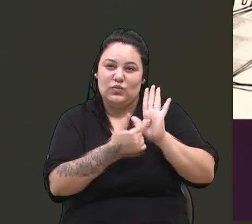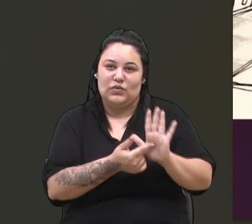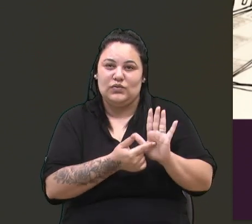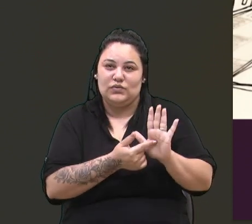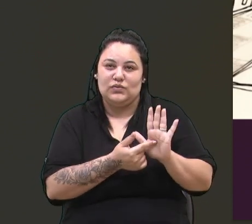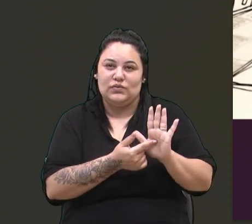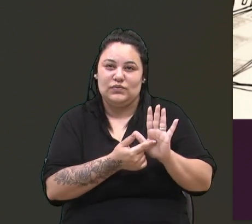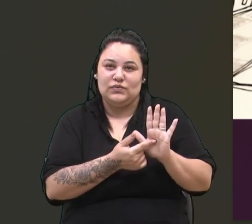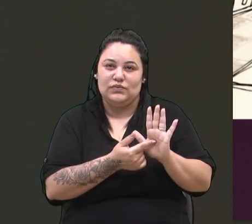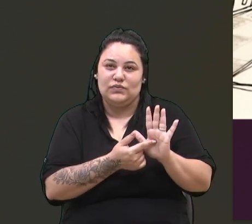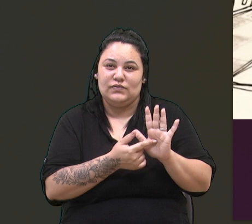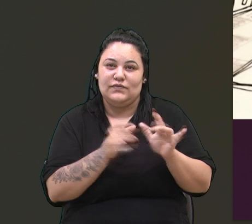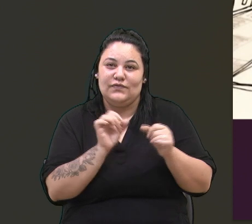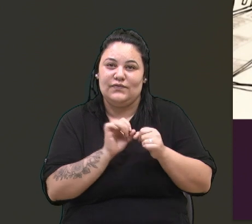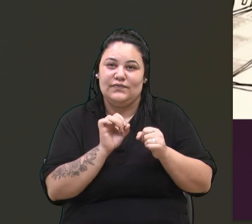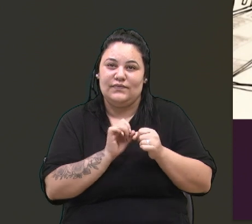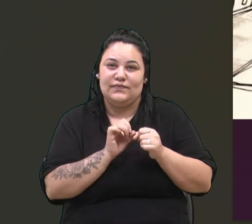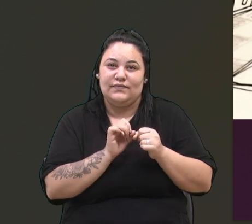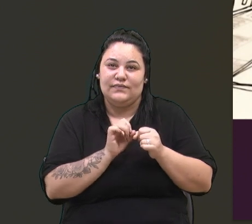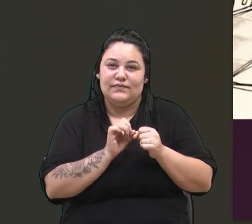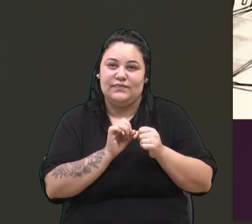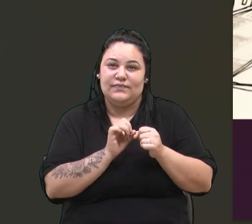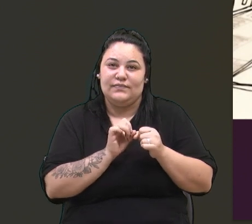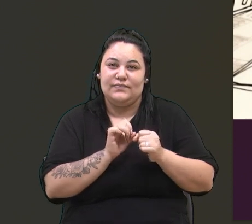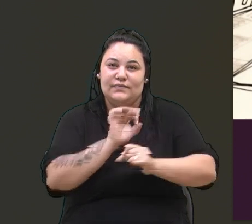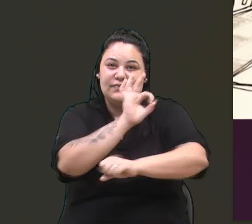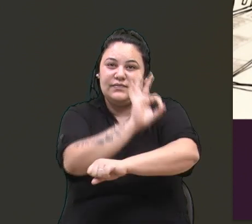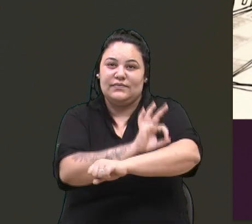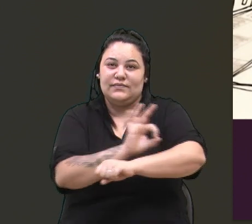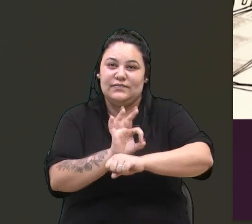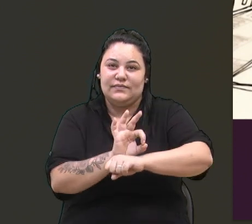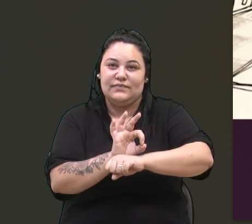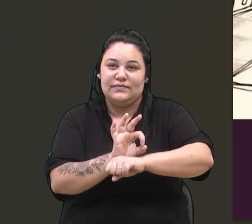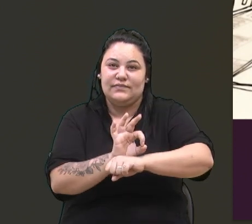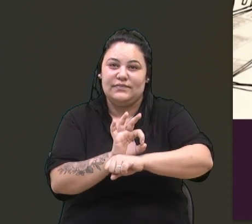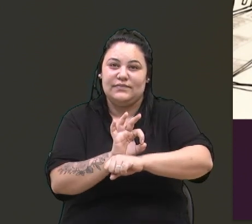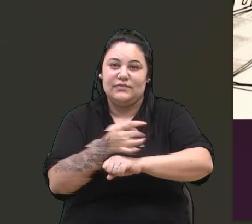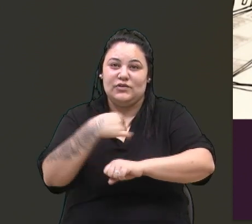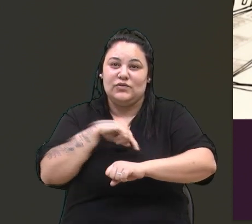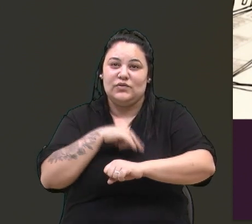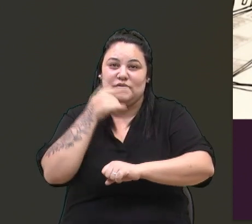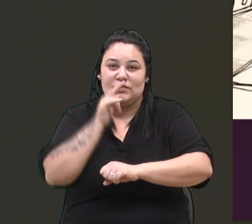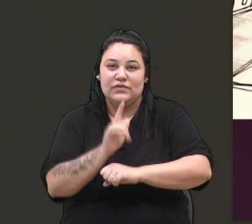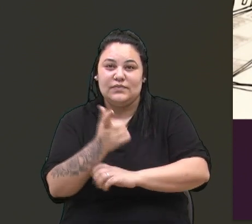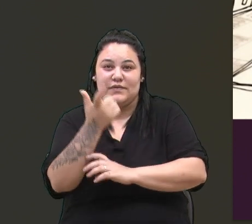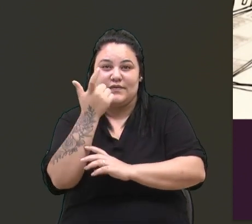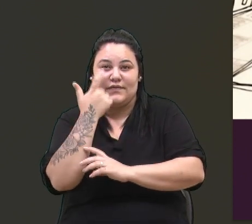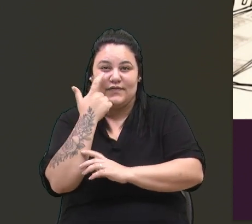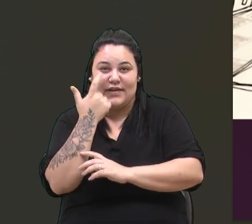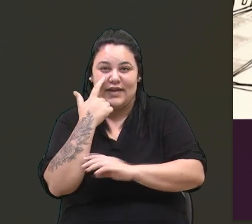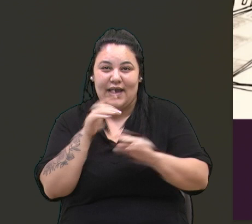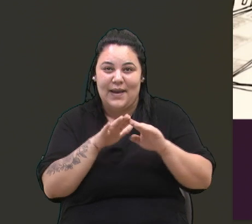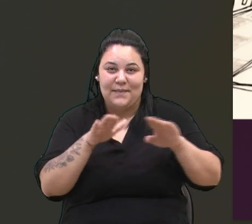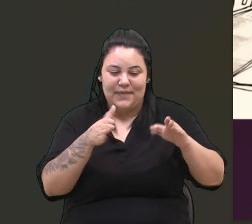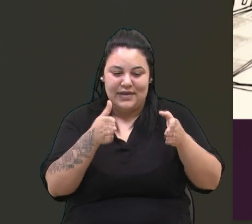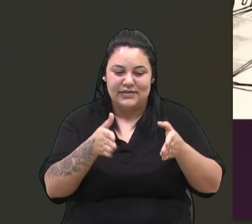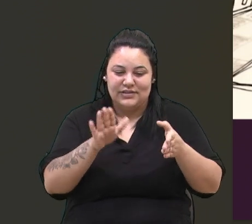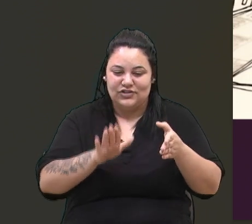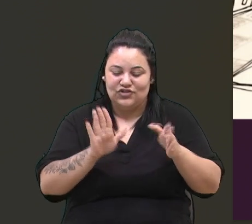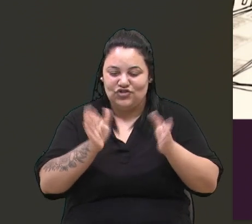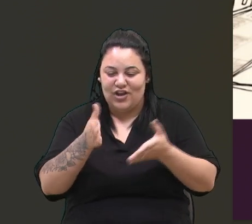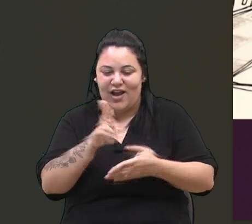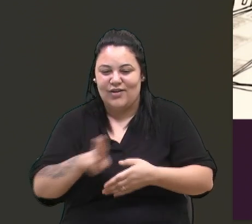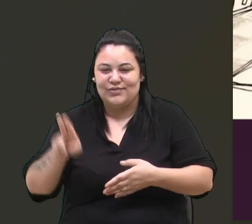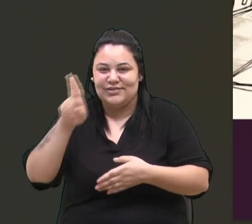perspectiva feita pelo arquiteto Pedro Inda, onde a gente consegue ver as mesas já sendo ocupadas com